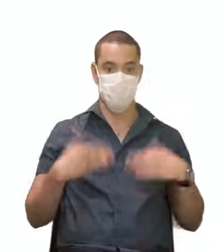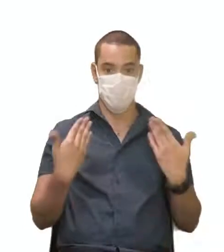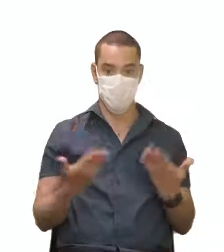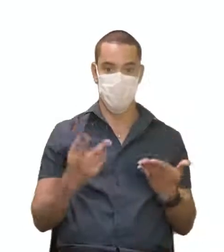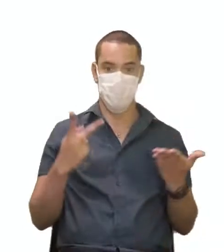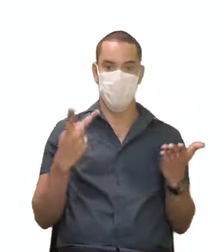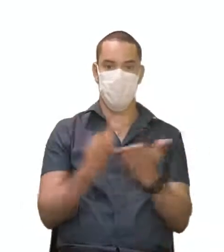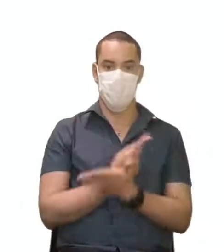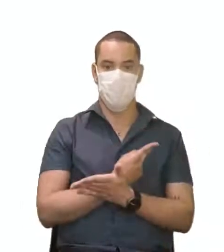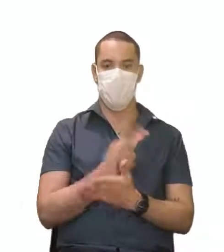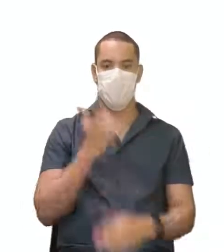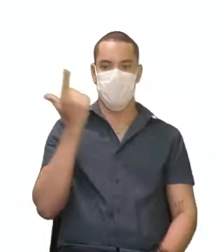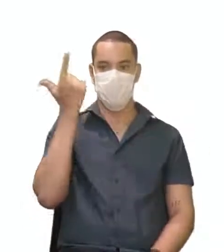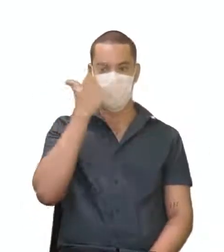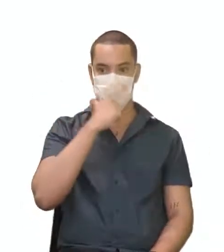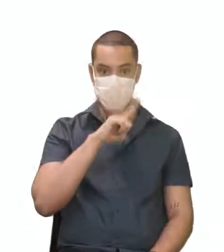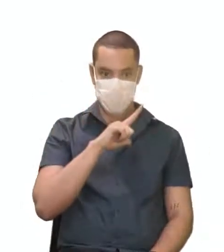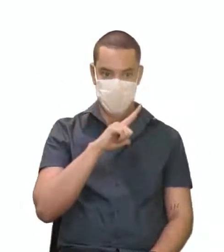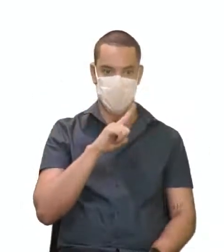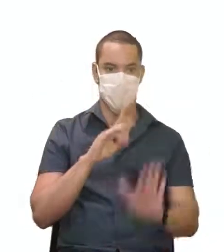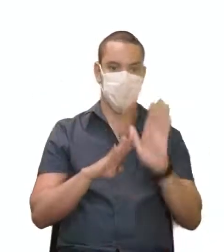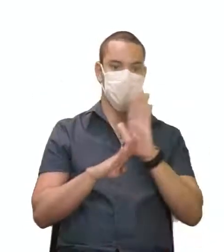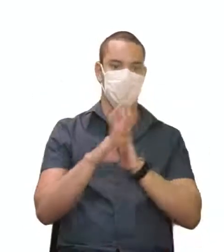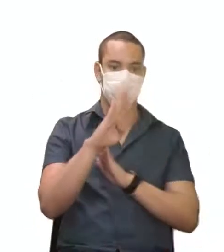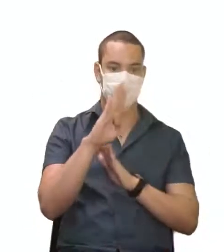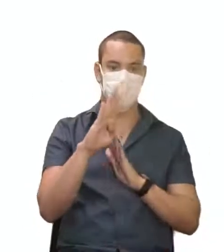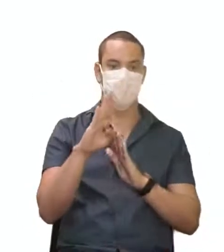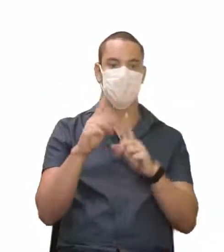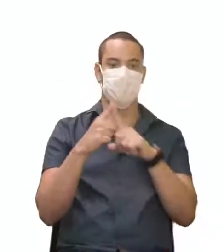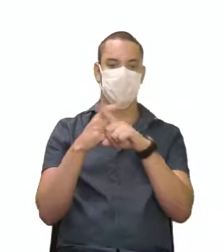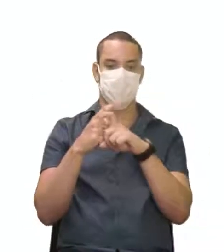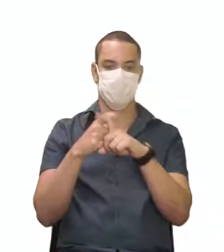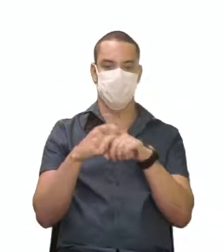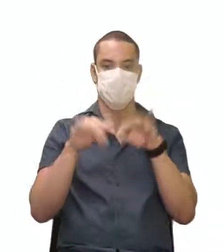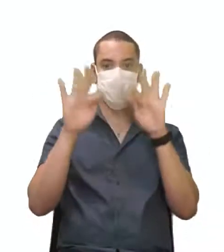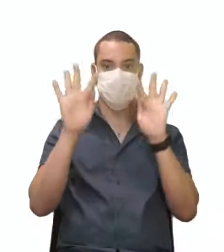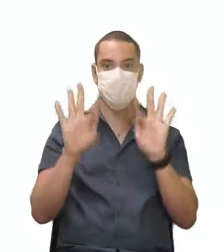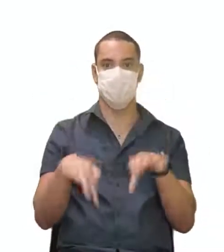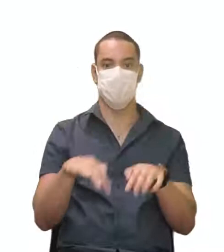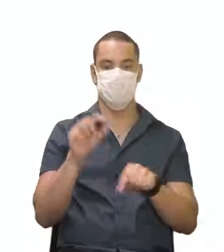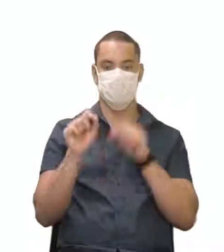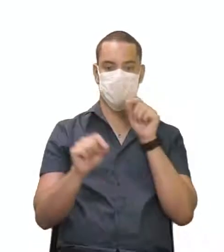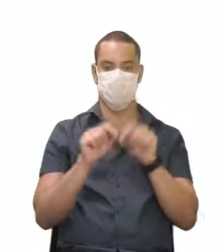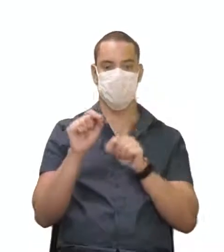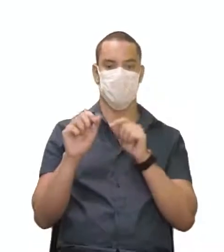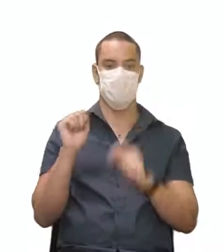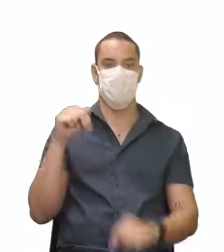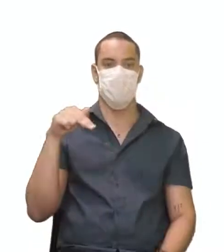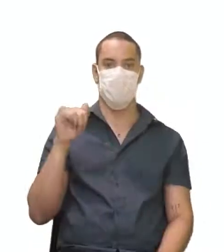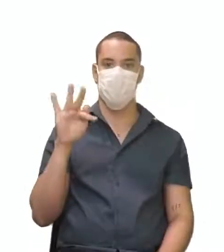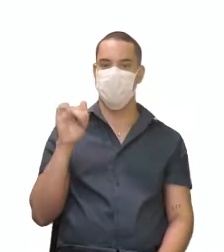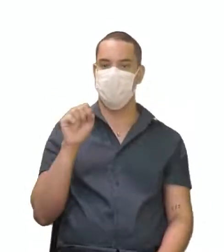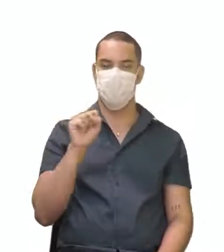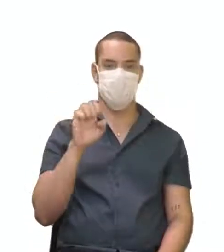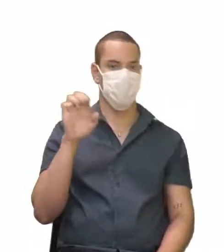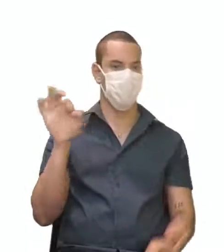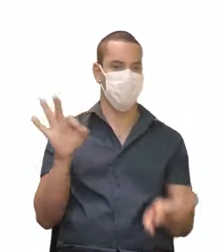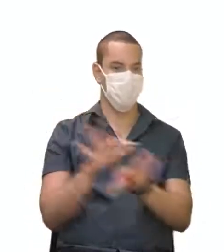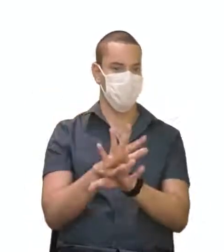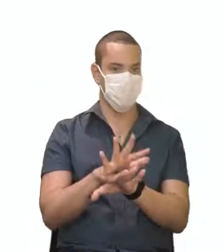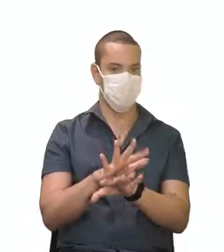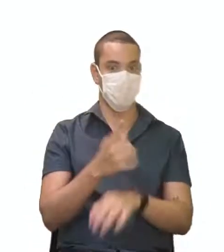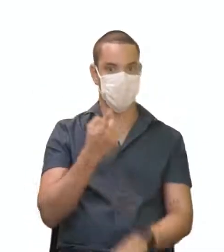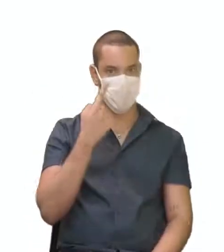cromossomos filhos atingem os polos das células, termina a anáfase. Vamos dar uma olhada na